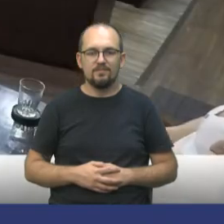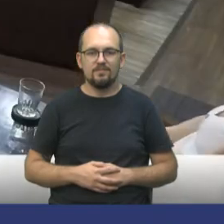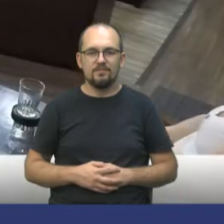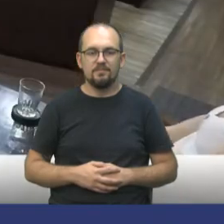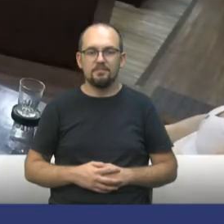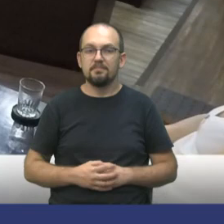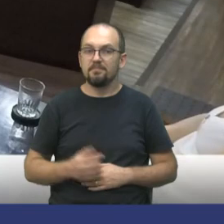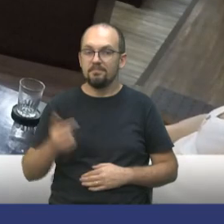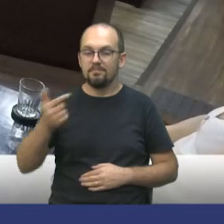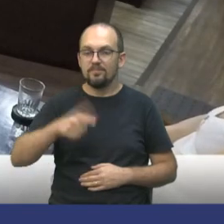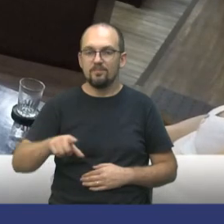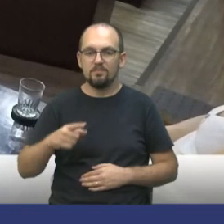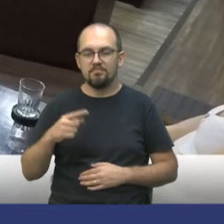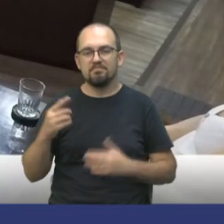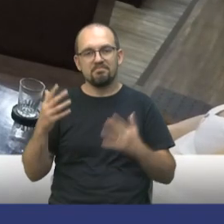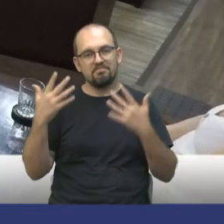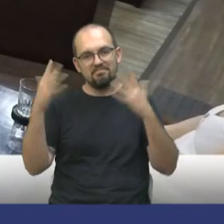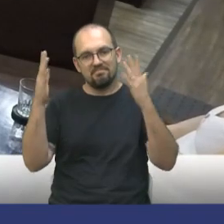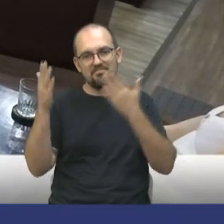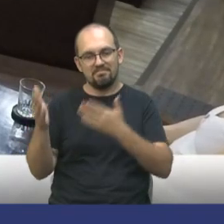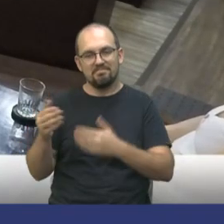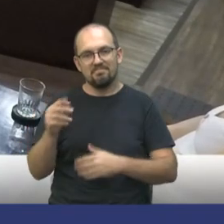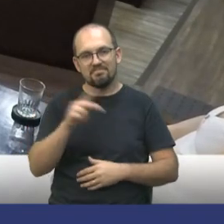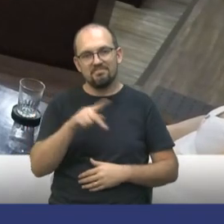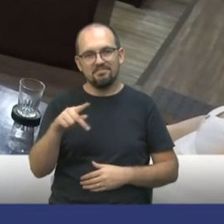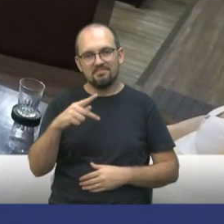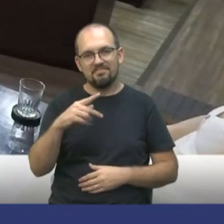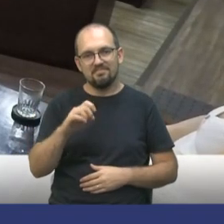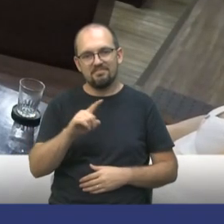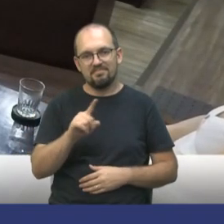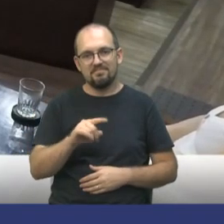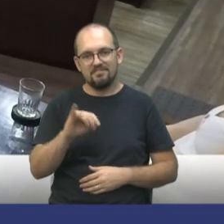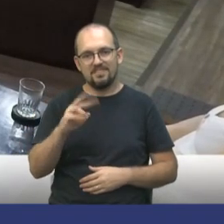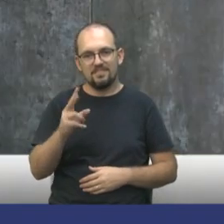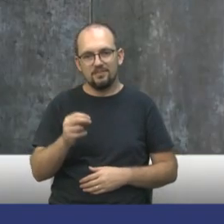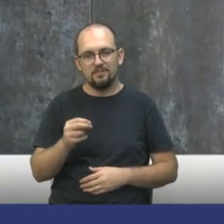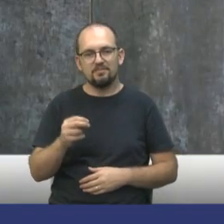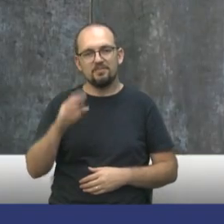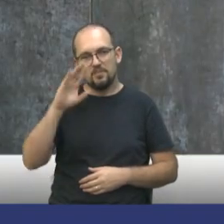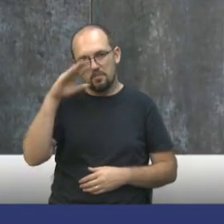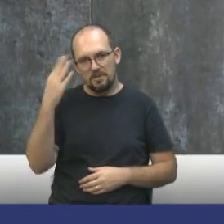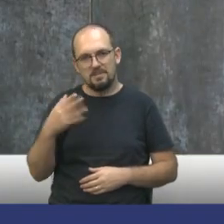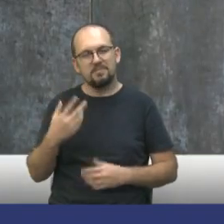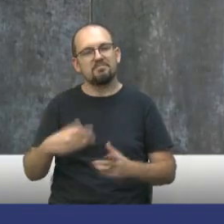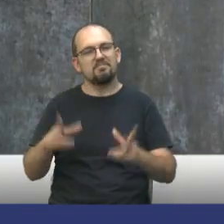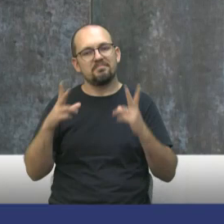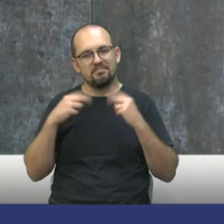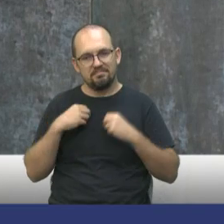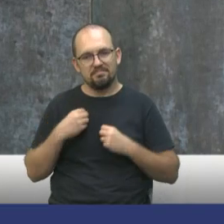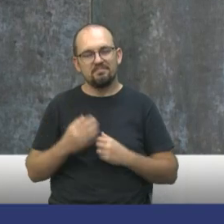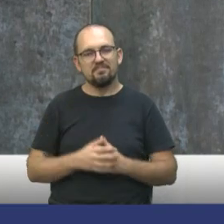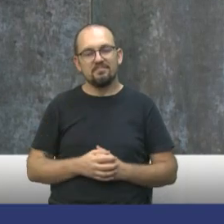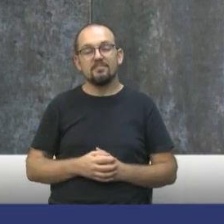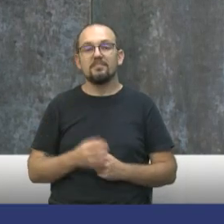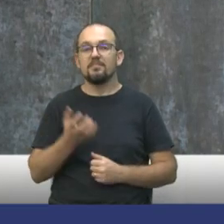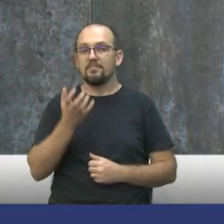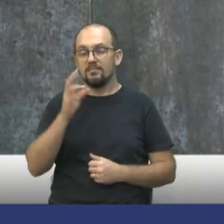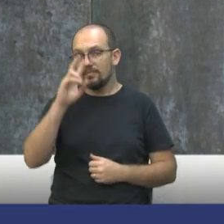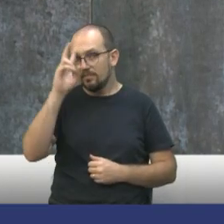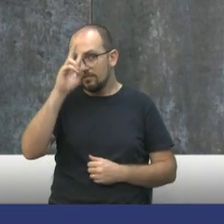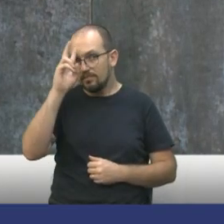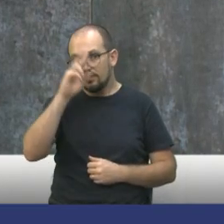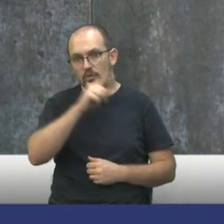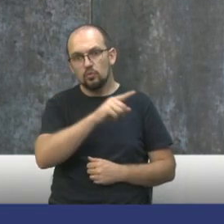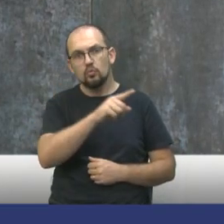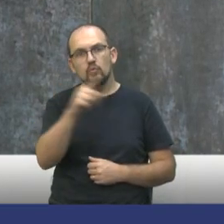Mais uma vez, os nossos parabéns ao mestre Pezinho por essa homenagem mais do que merecida. Eu quero lembrar a todos os